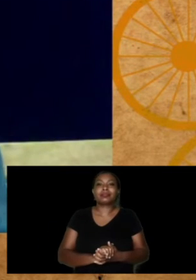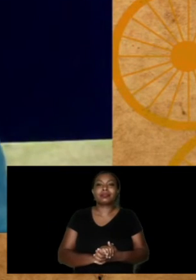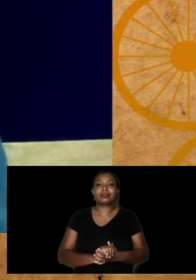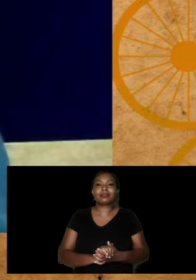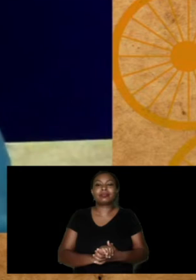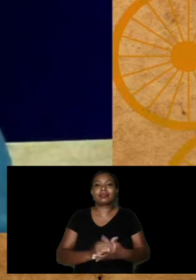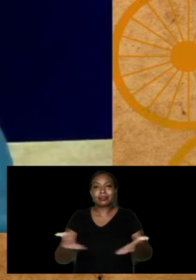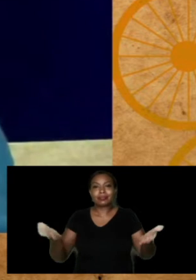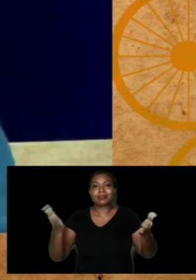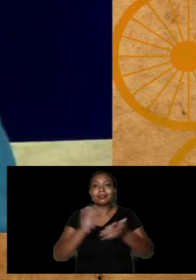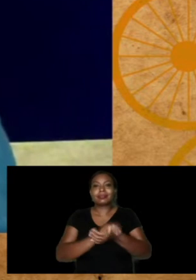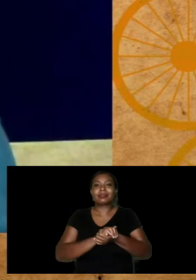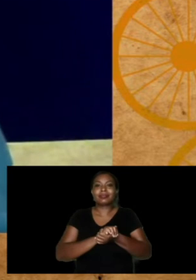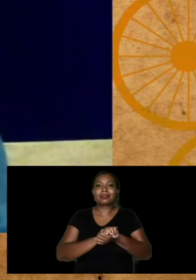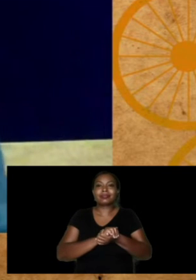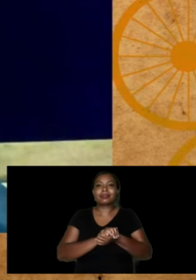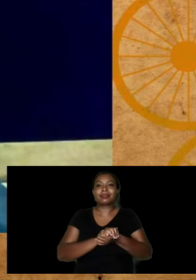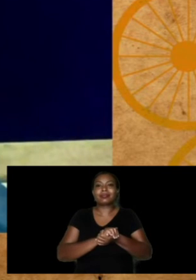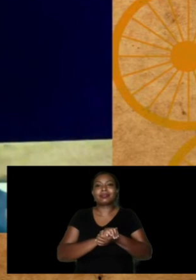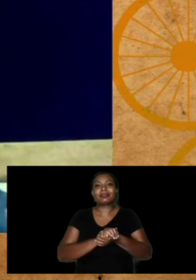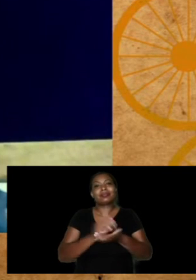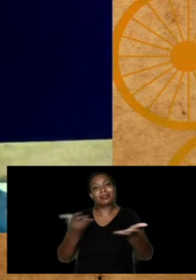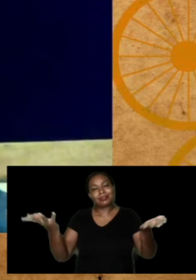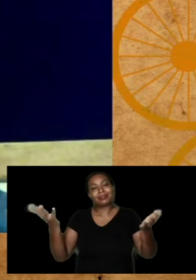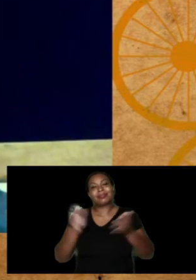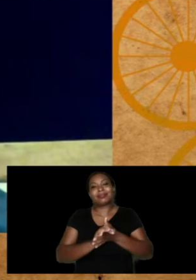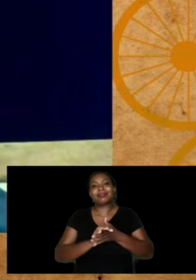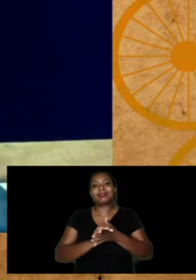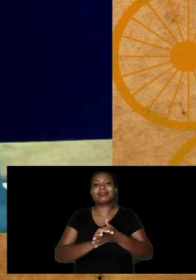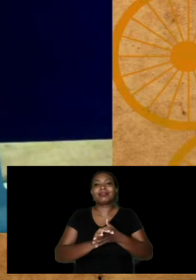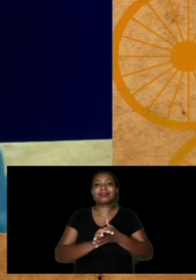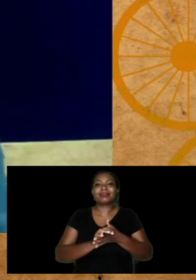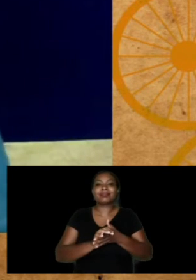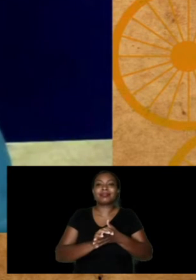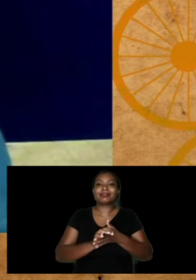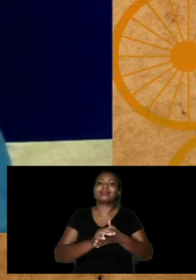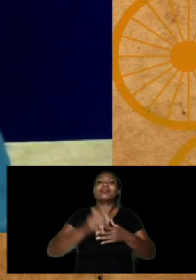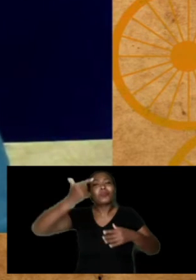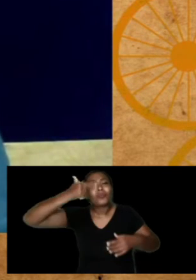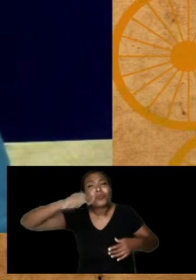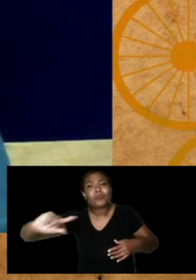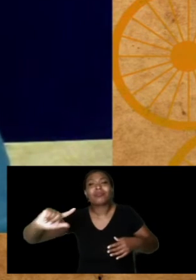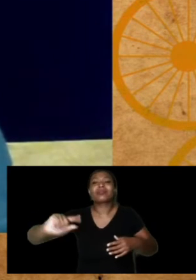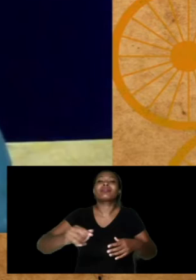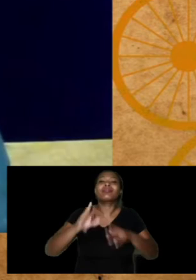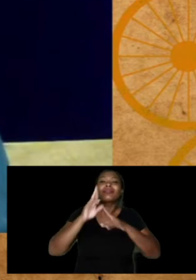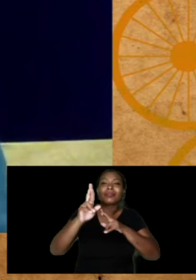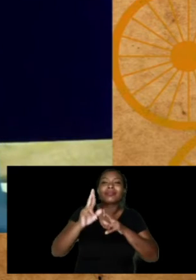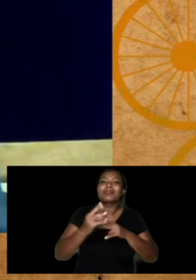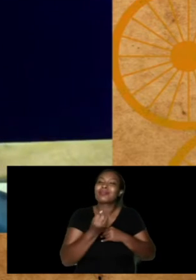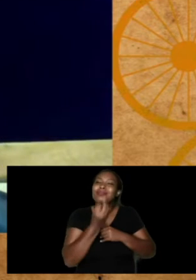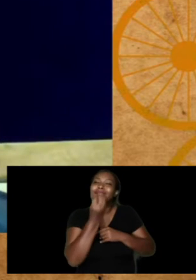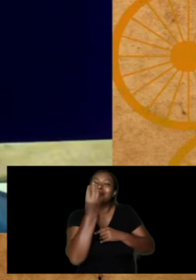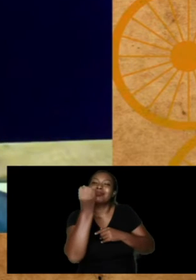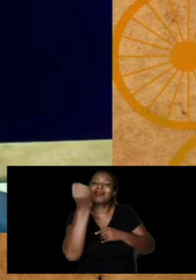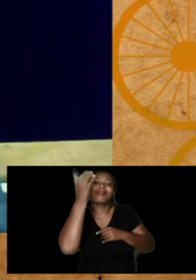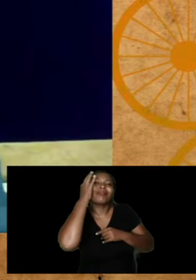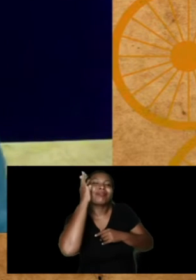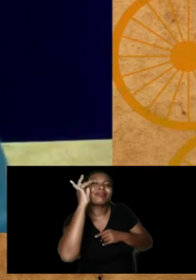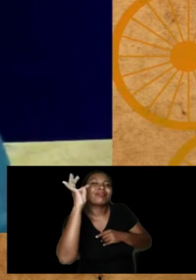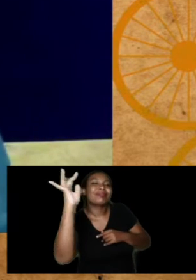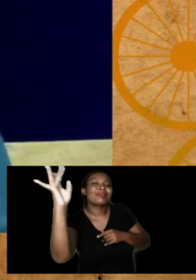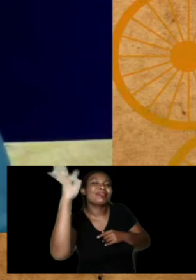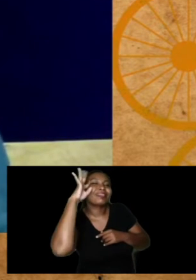E espero que a gente tenha mais oportunidades para viajarmos juntos